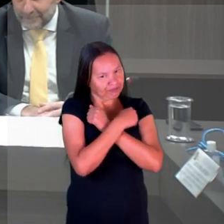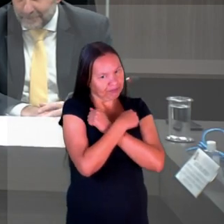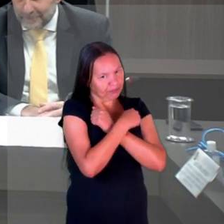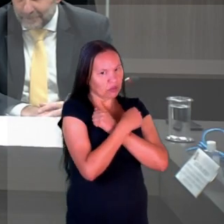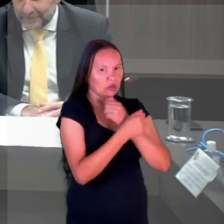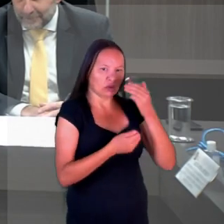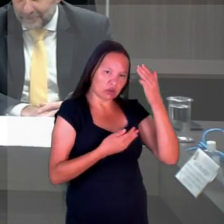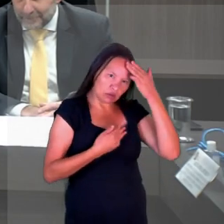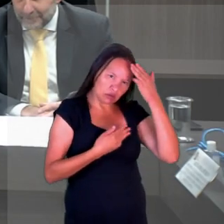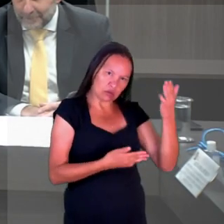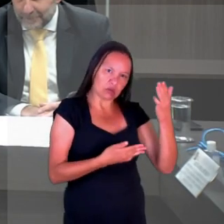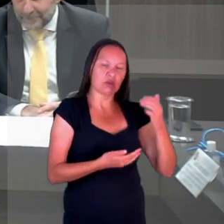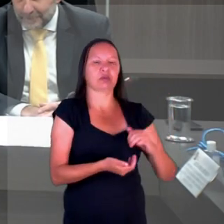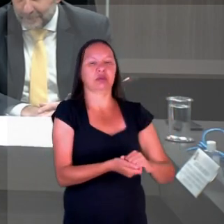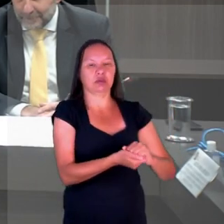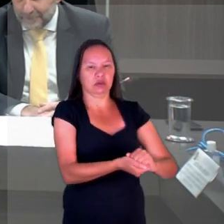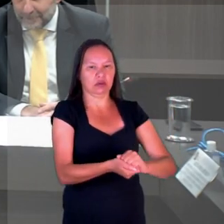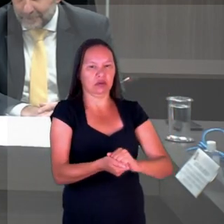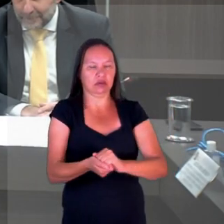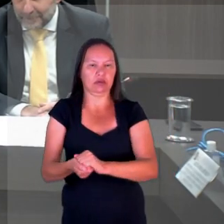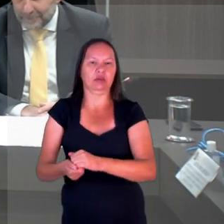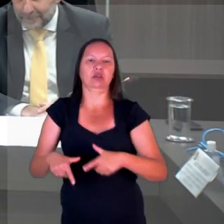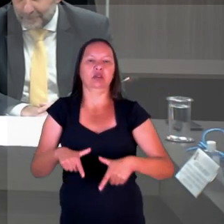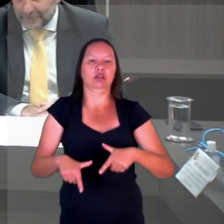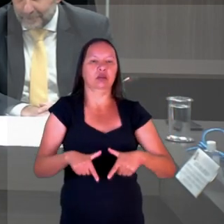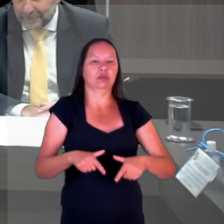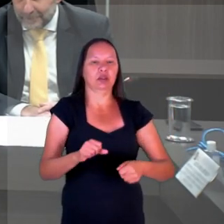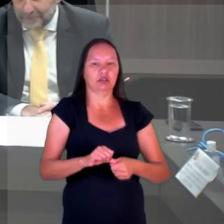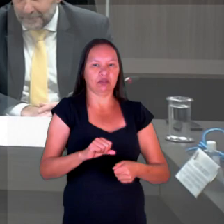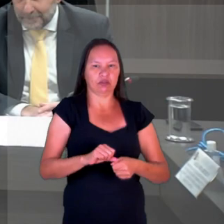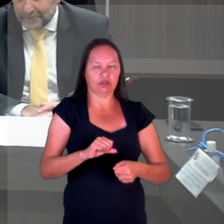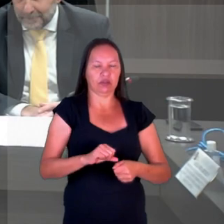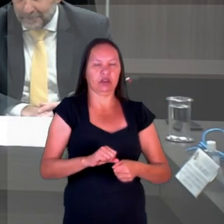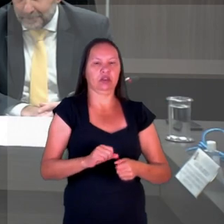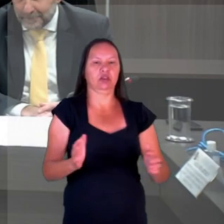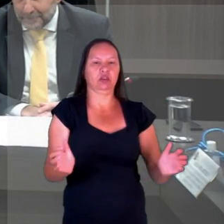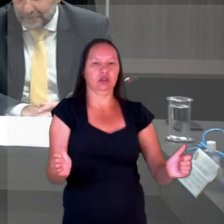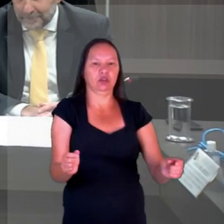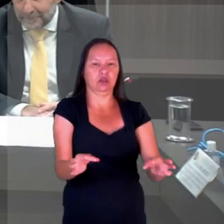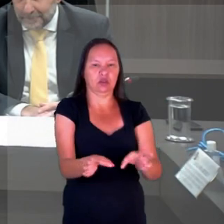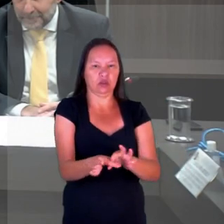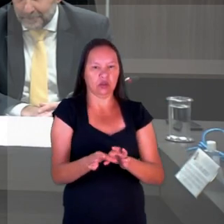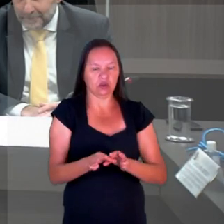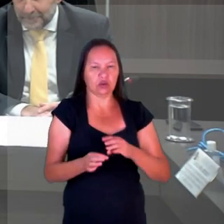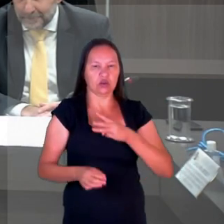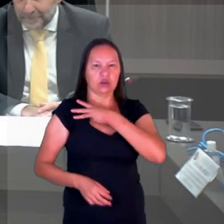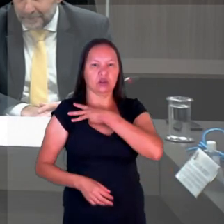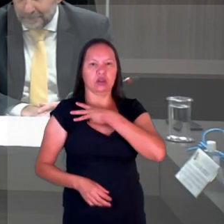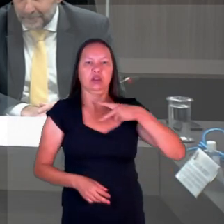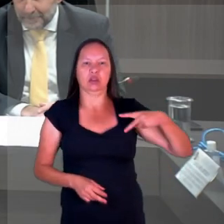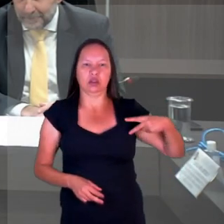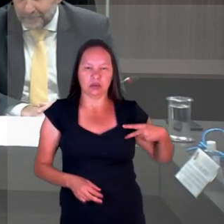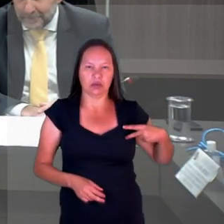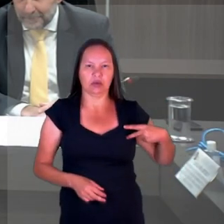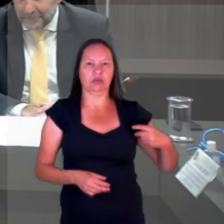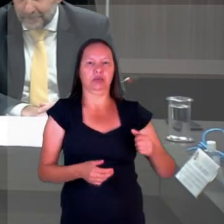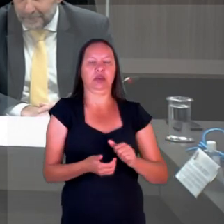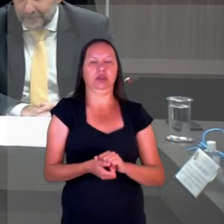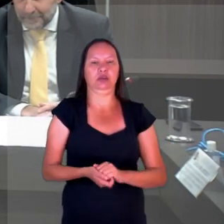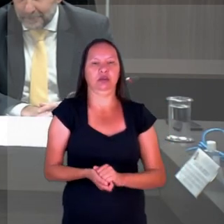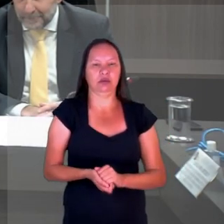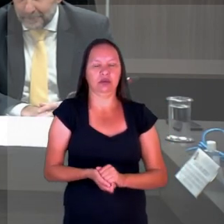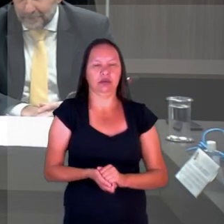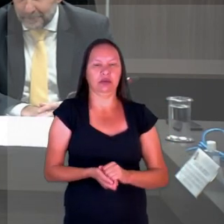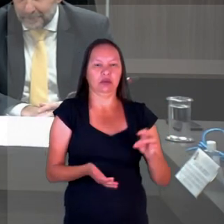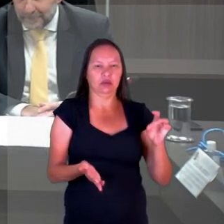cumprimentados pelo valoroso trabalho que realizam e por se unir ao cnmp nessa que é uma